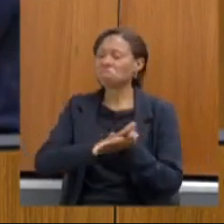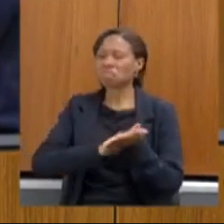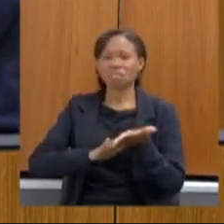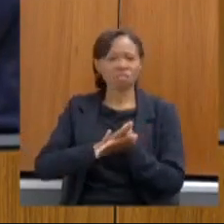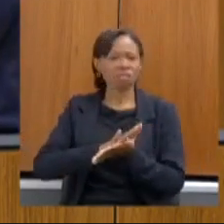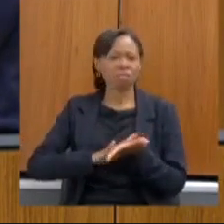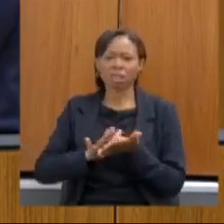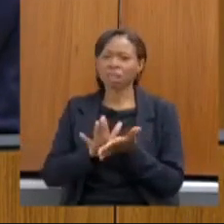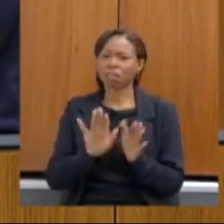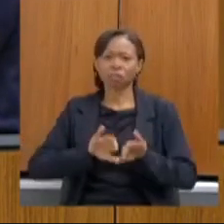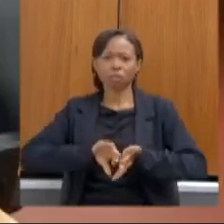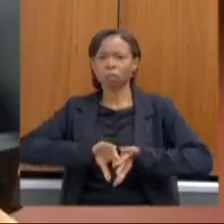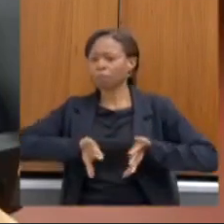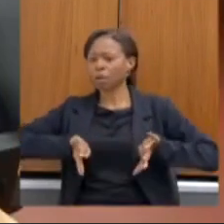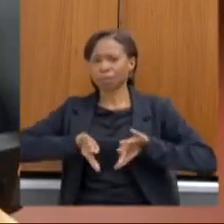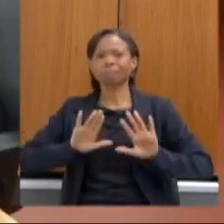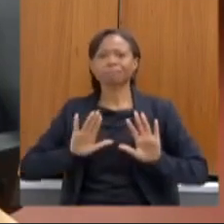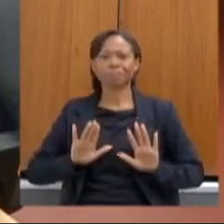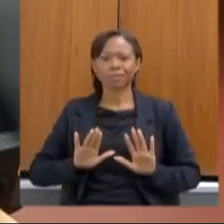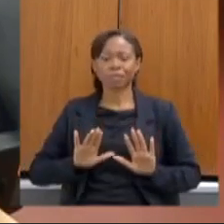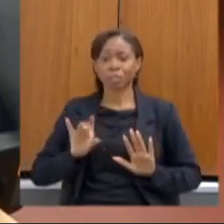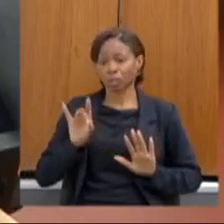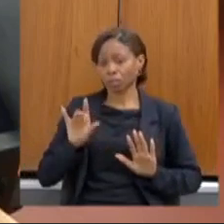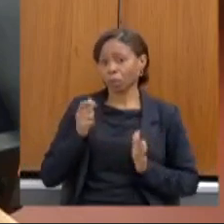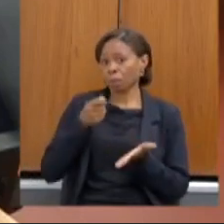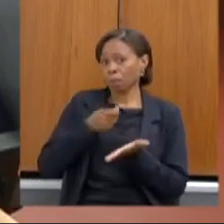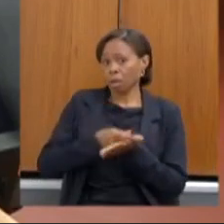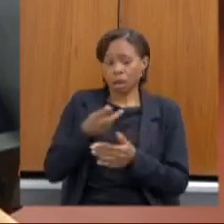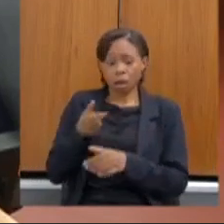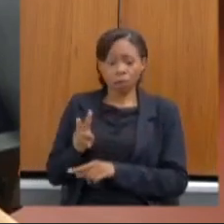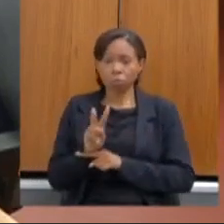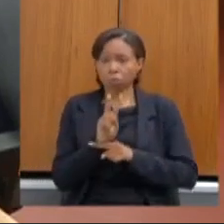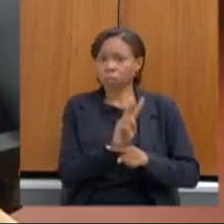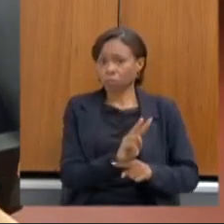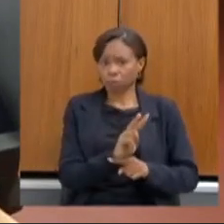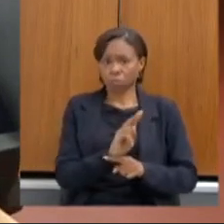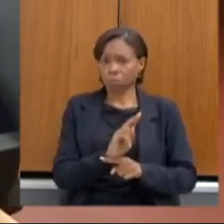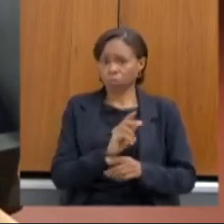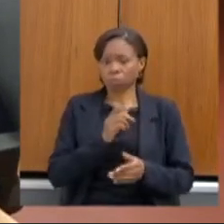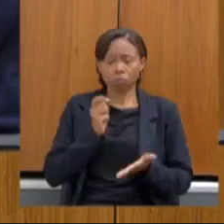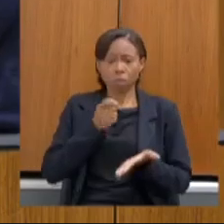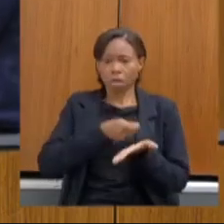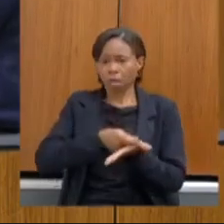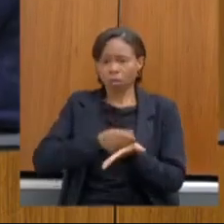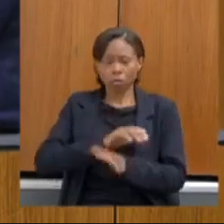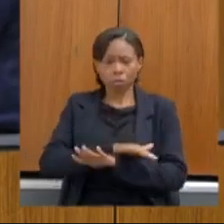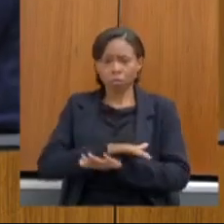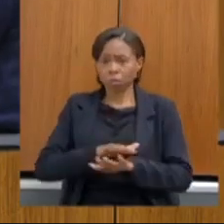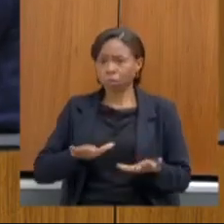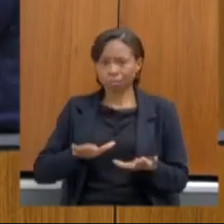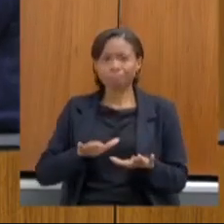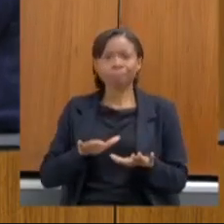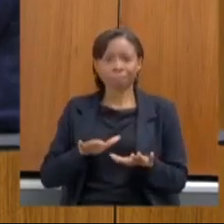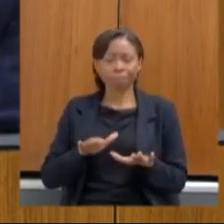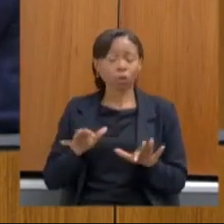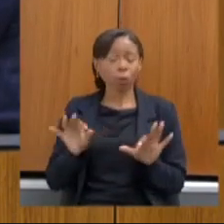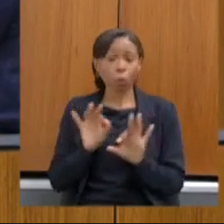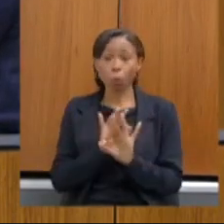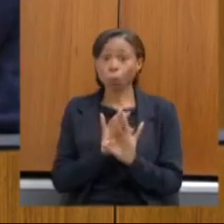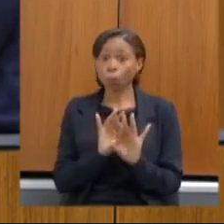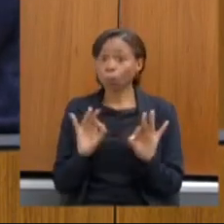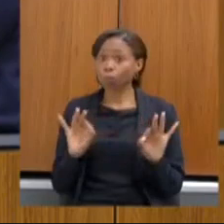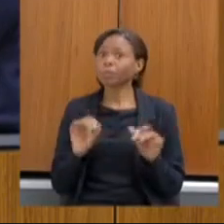ter que aplicava eu só tem pagar e pagar o crédito e pagar a conta depois então Isto é fantástico gente